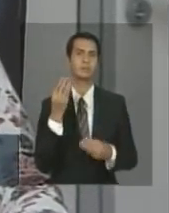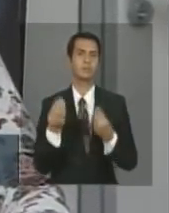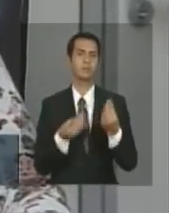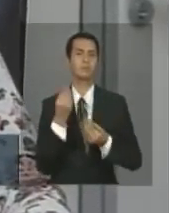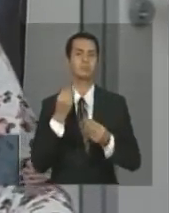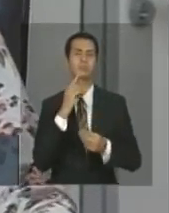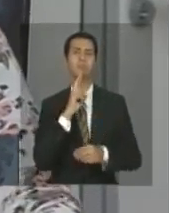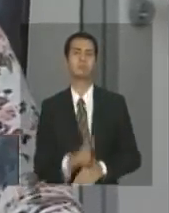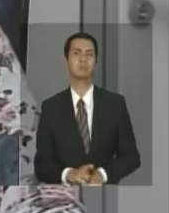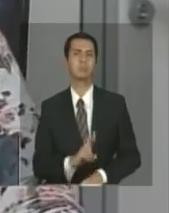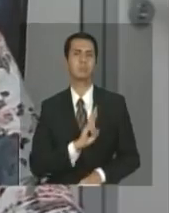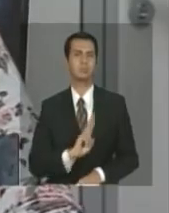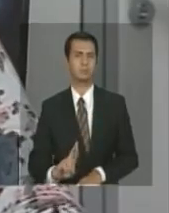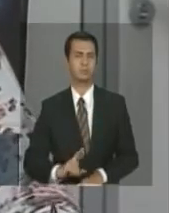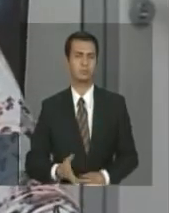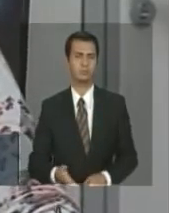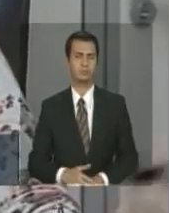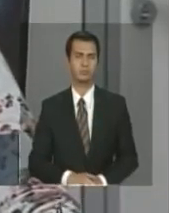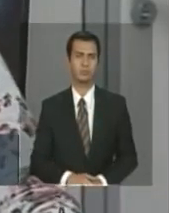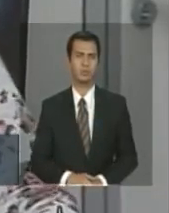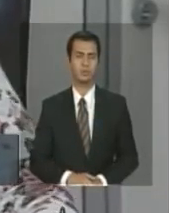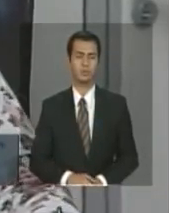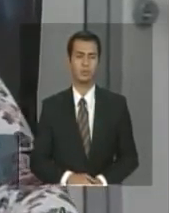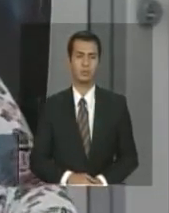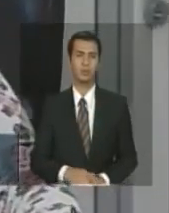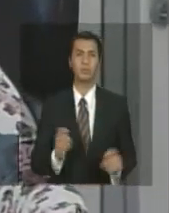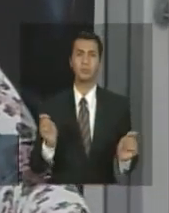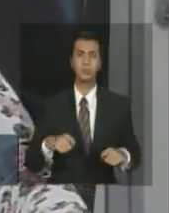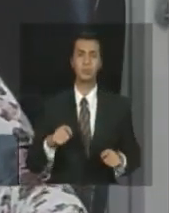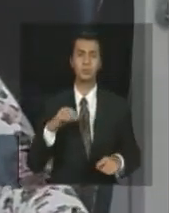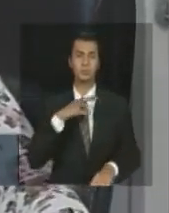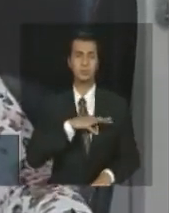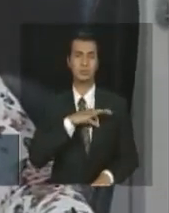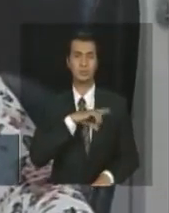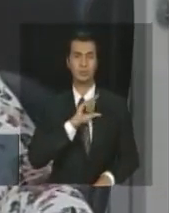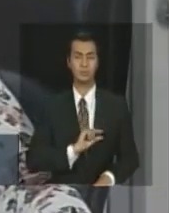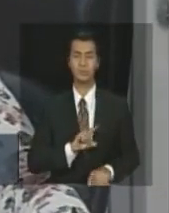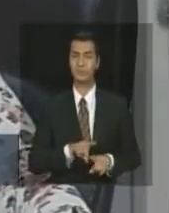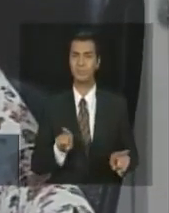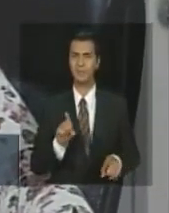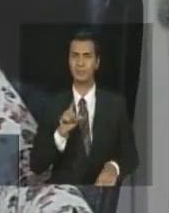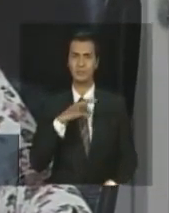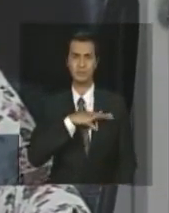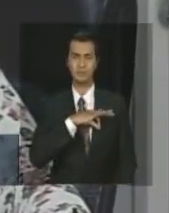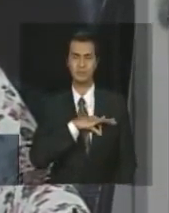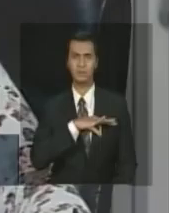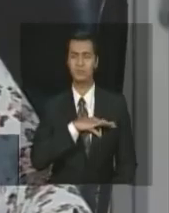mínimo não é um indicador de inflação, gente. Então, dados que estão aí,